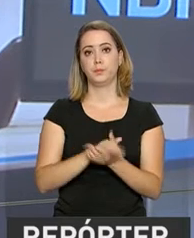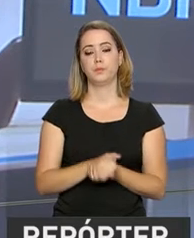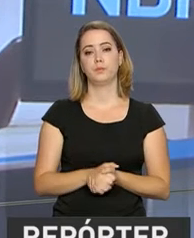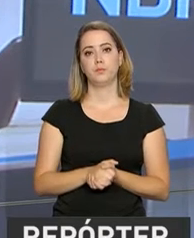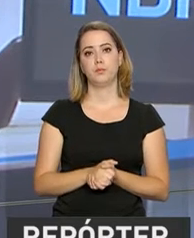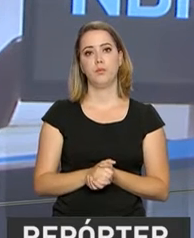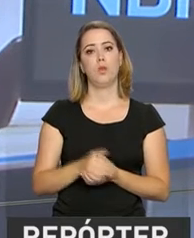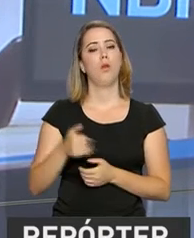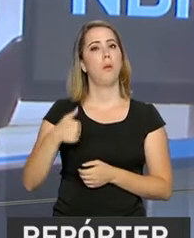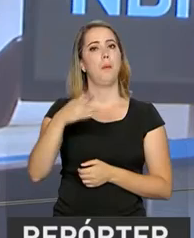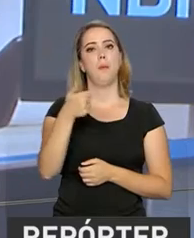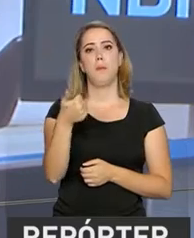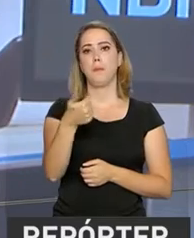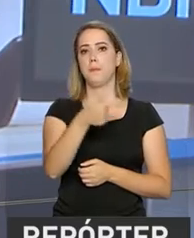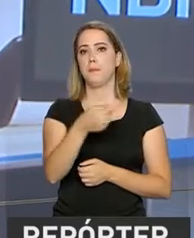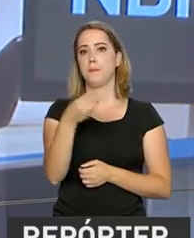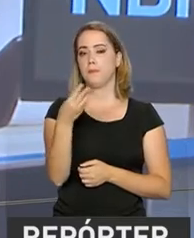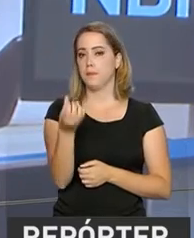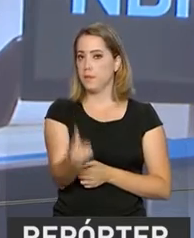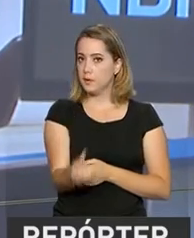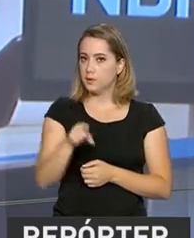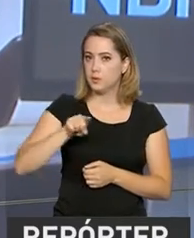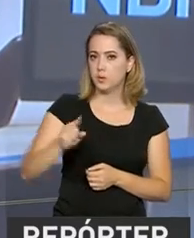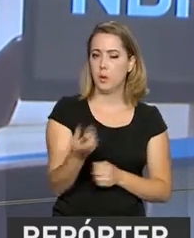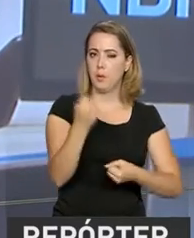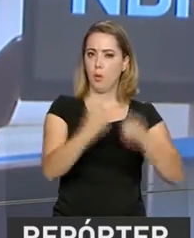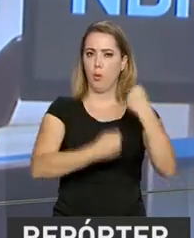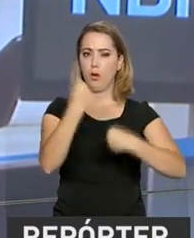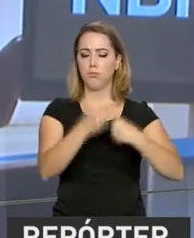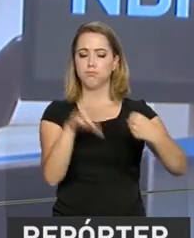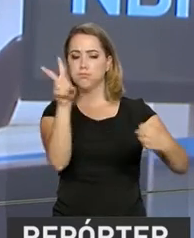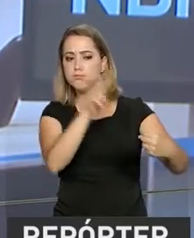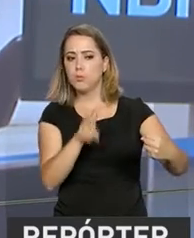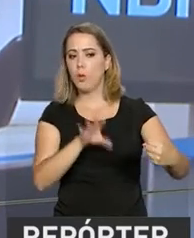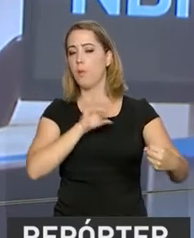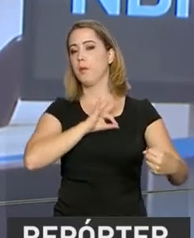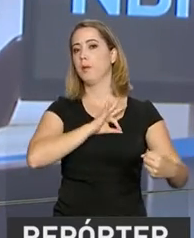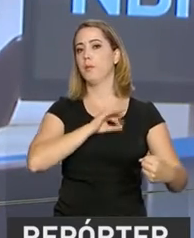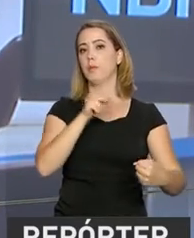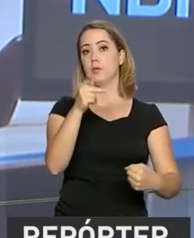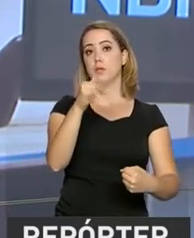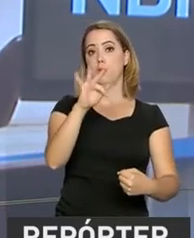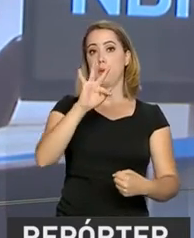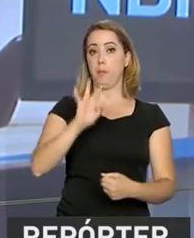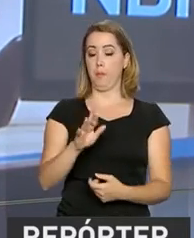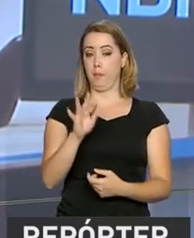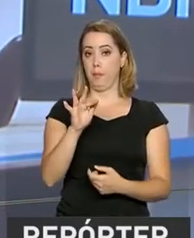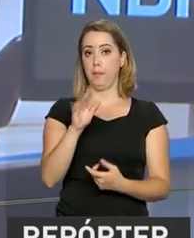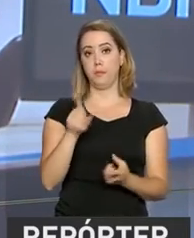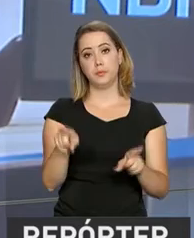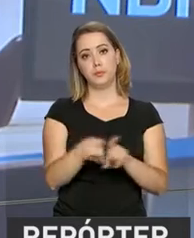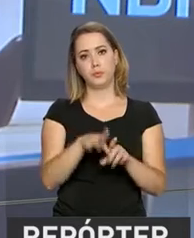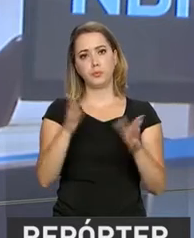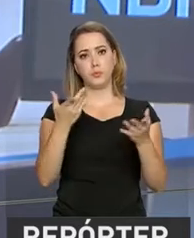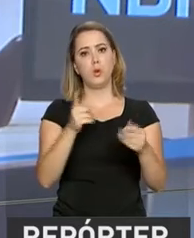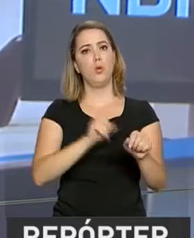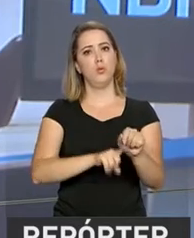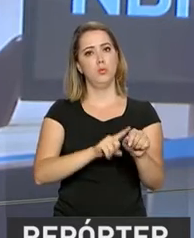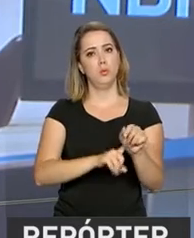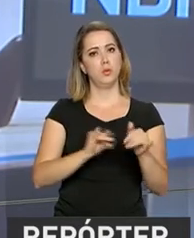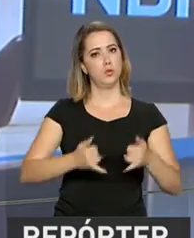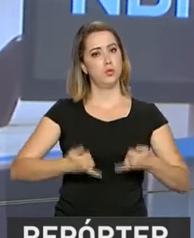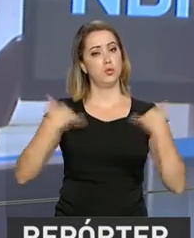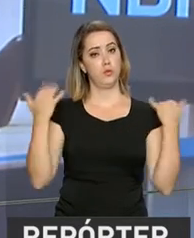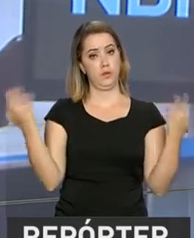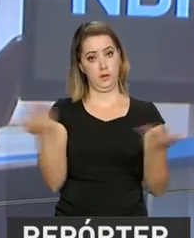Mais de 176 mil veículos foram fiscalizados pela Polícia Rodoviária Federal durante as festas de Natal e de